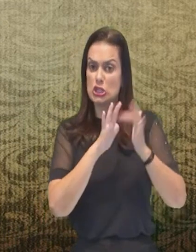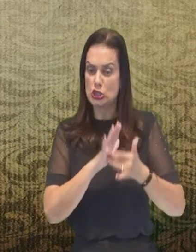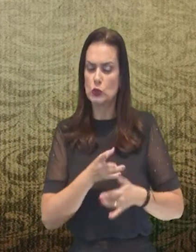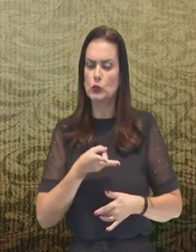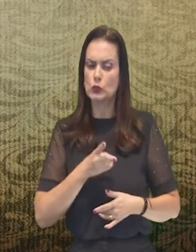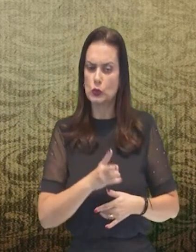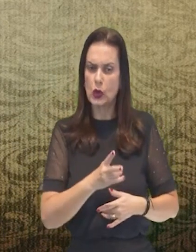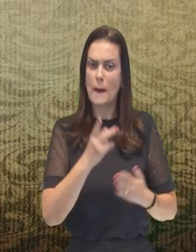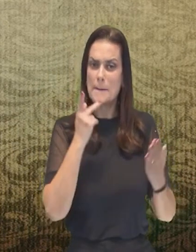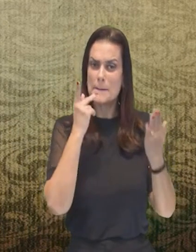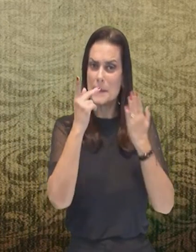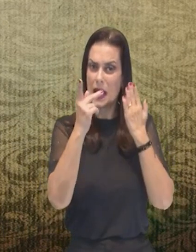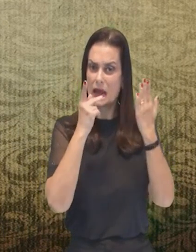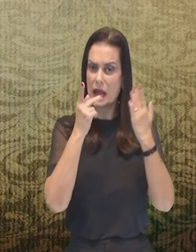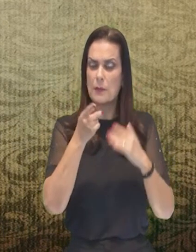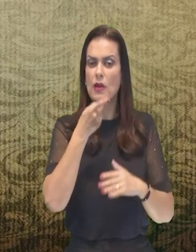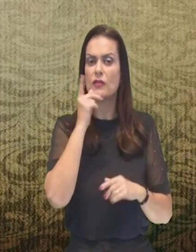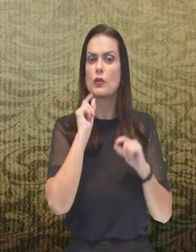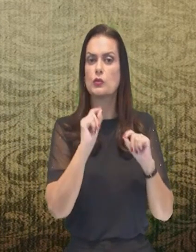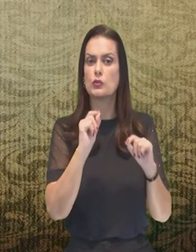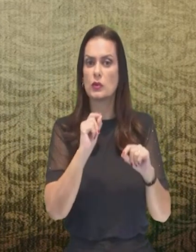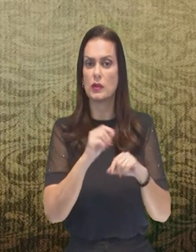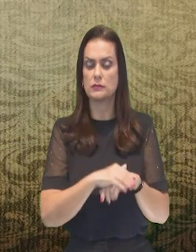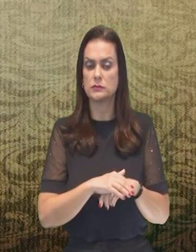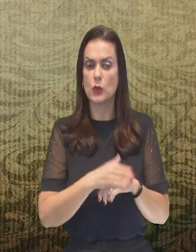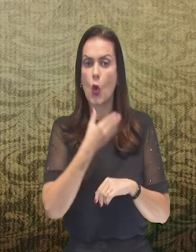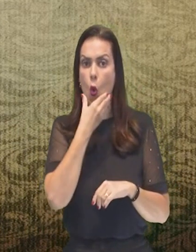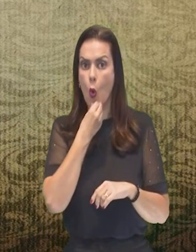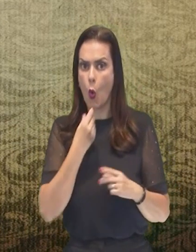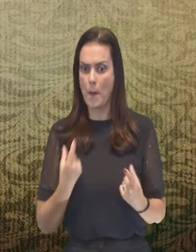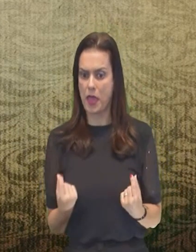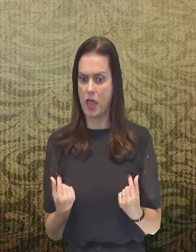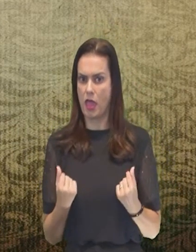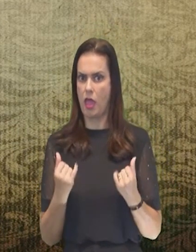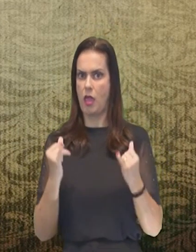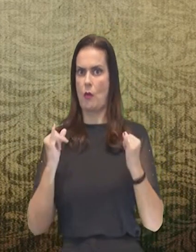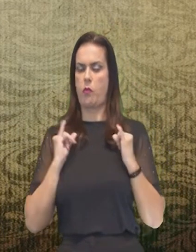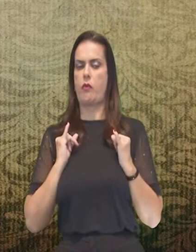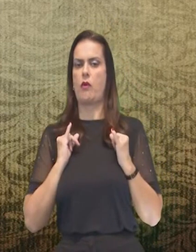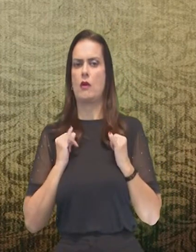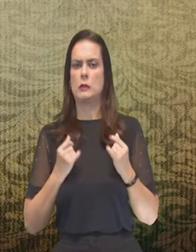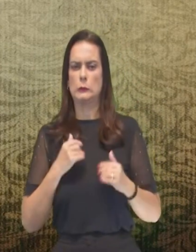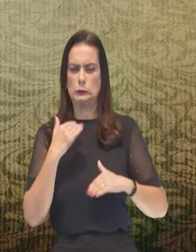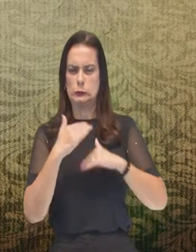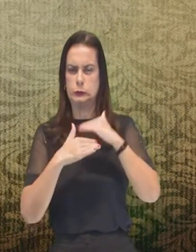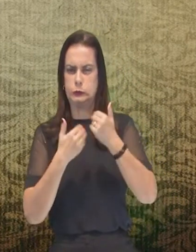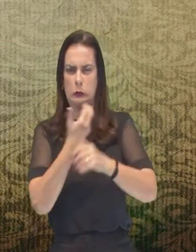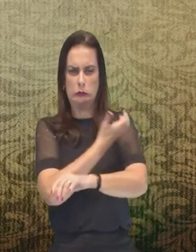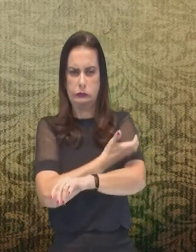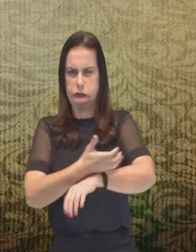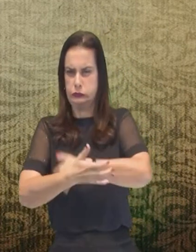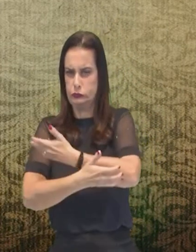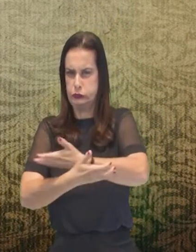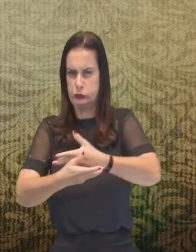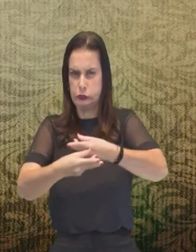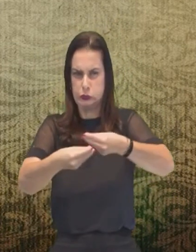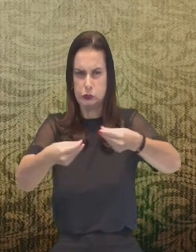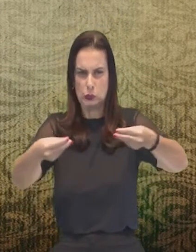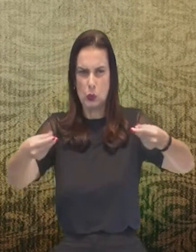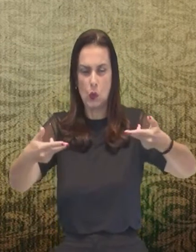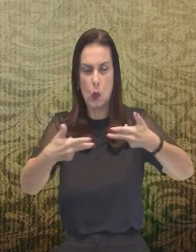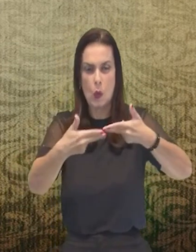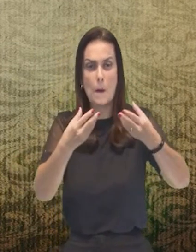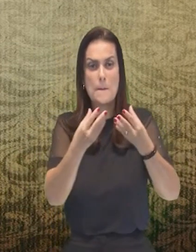uma parábola, dizendo: O campo de um homem rico produziu com abundância, e arrazoava consigo